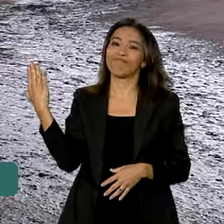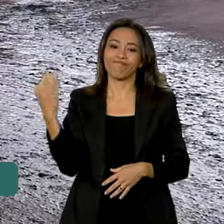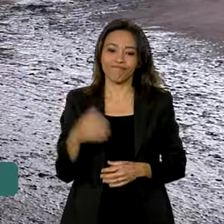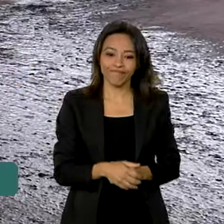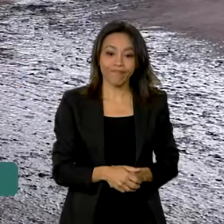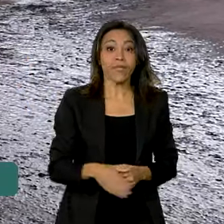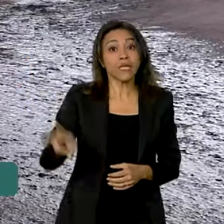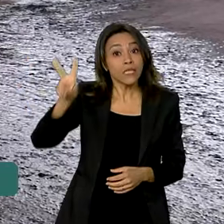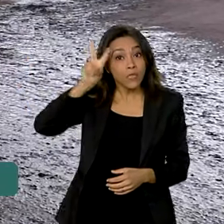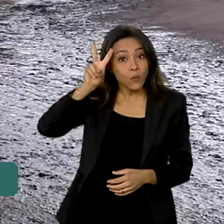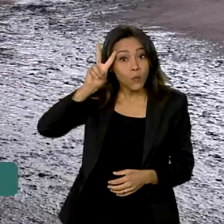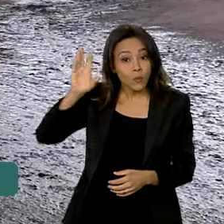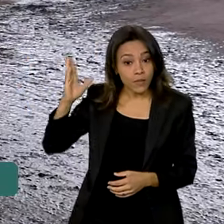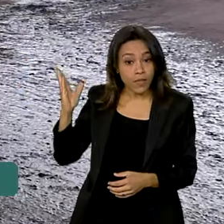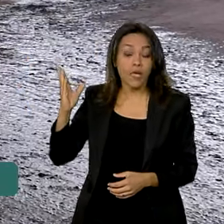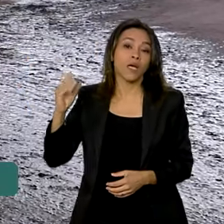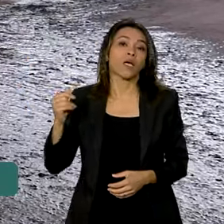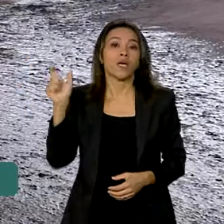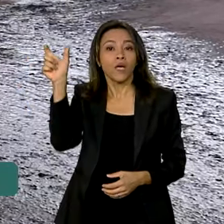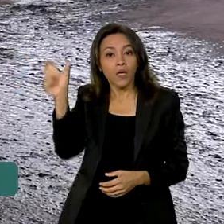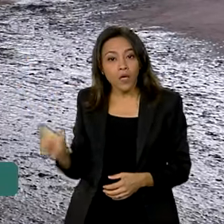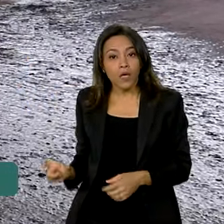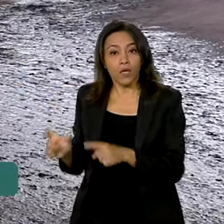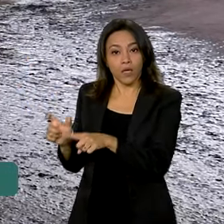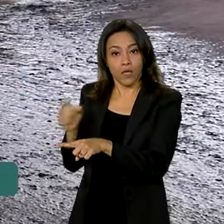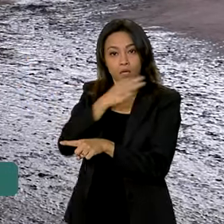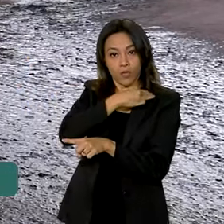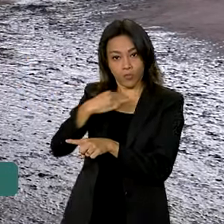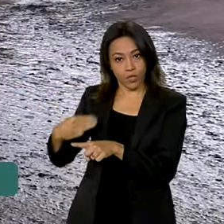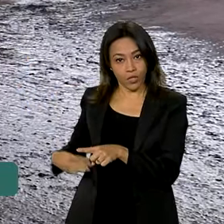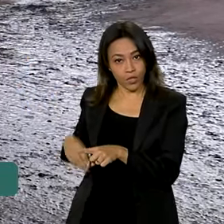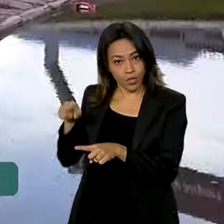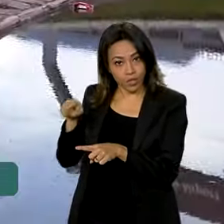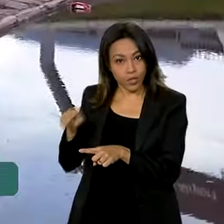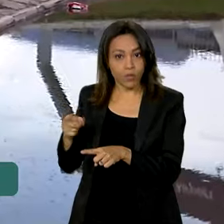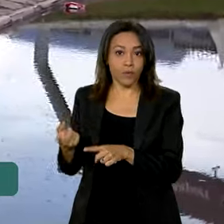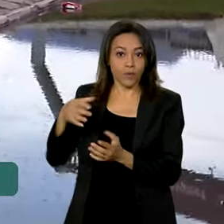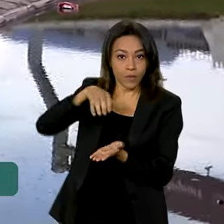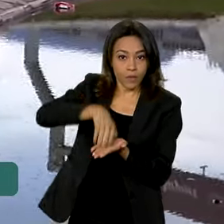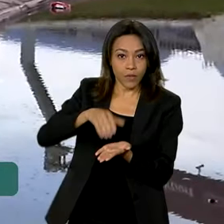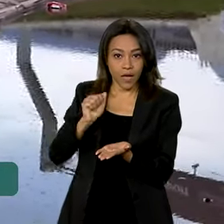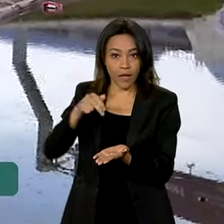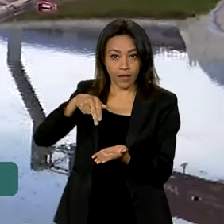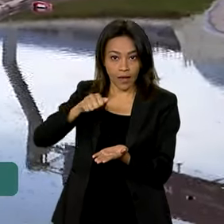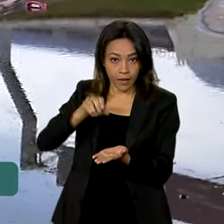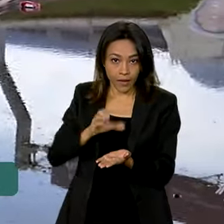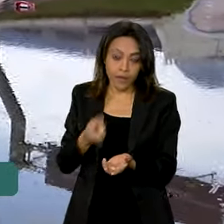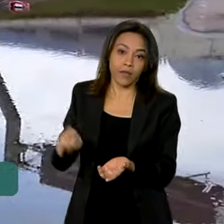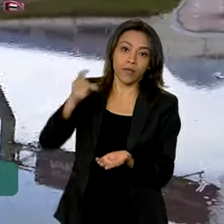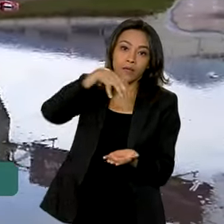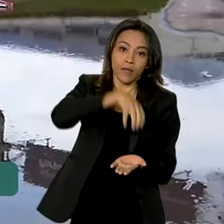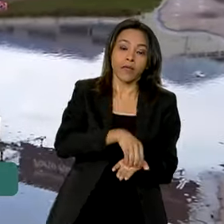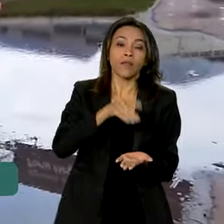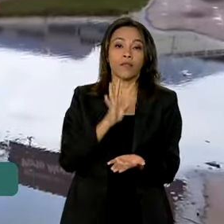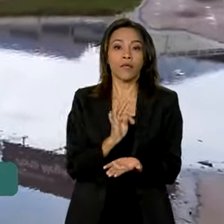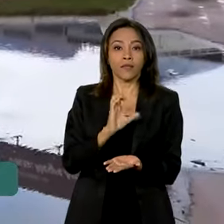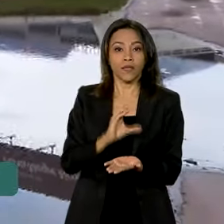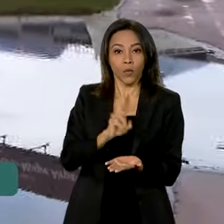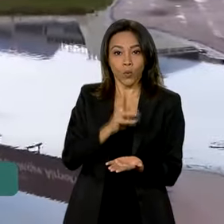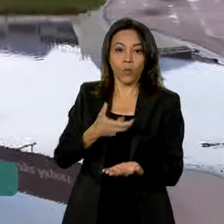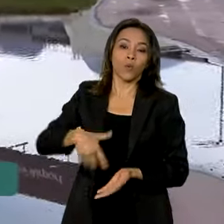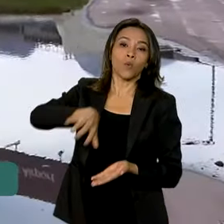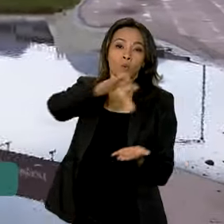Na segunda-feira, o ministro da Reconstrução e representantes da ANAC, do Tribunal de Contas da União e da Agência Nacional